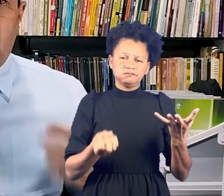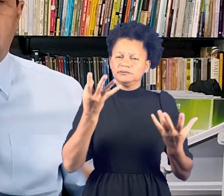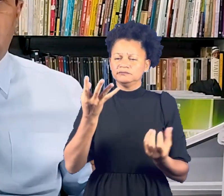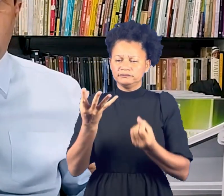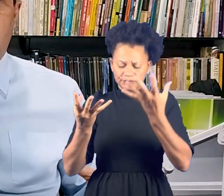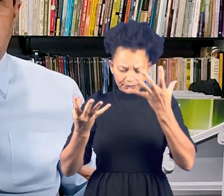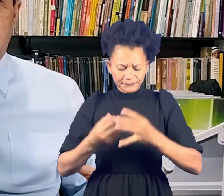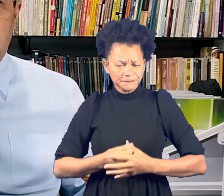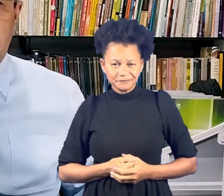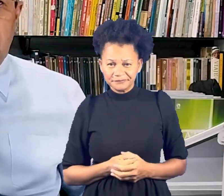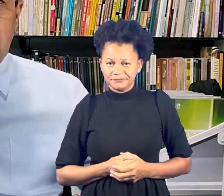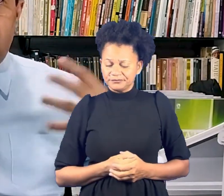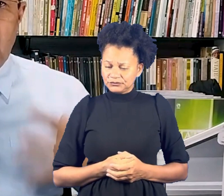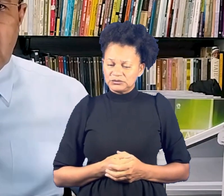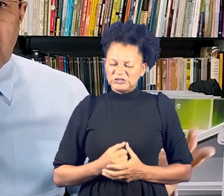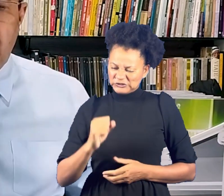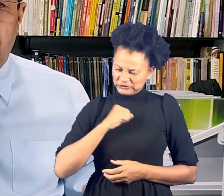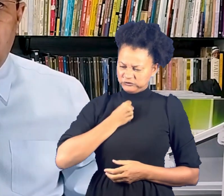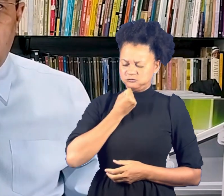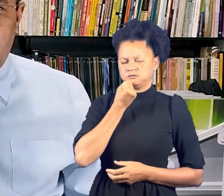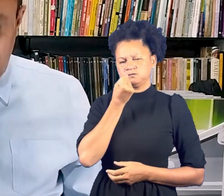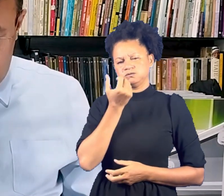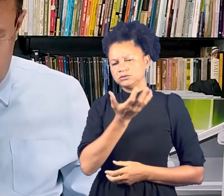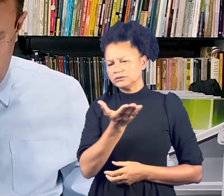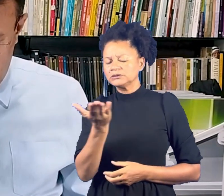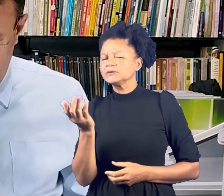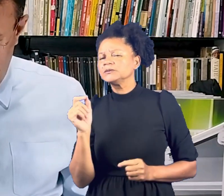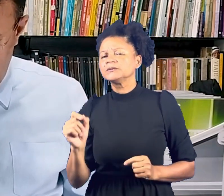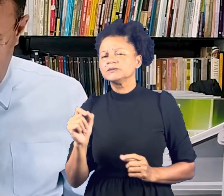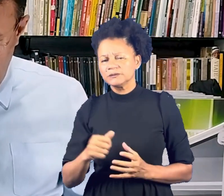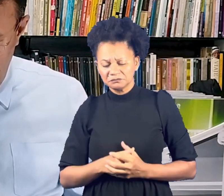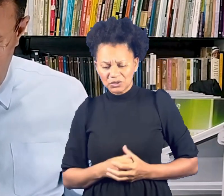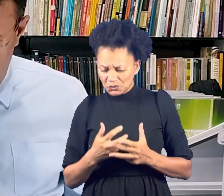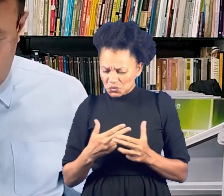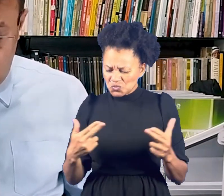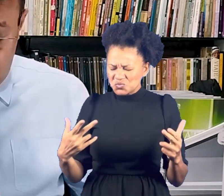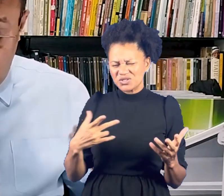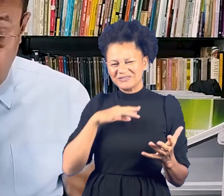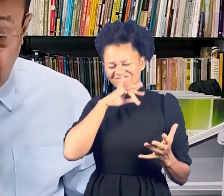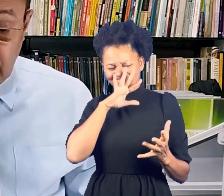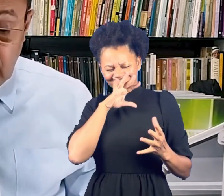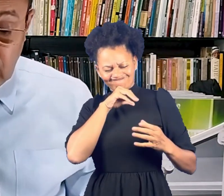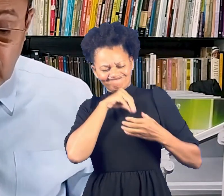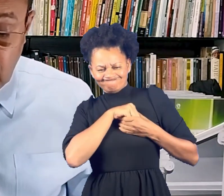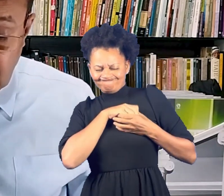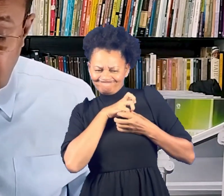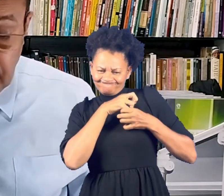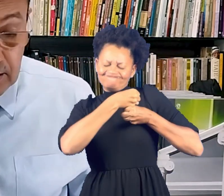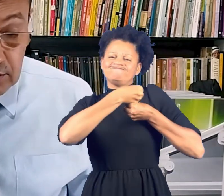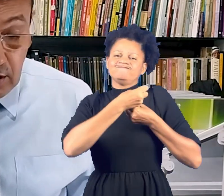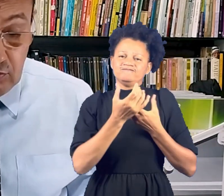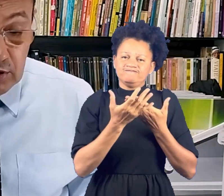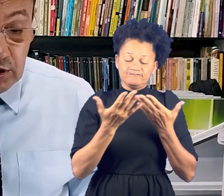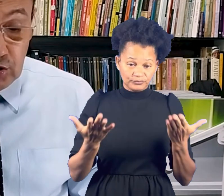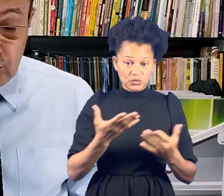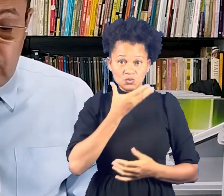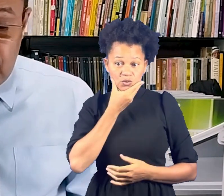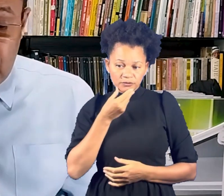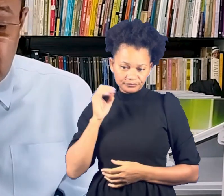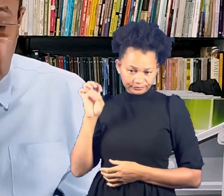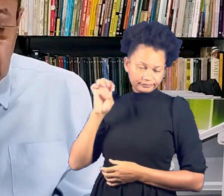com esse ódio, com esse rancor, não é? Com essa coisa ruim dentro de nós.